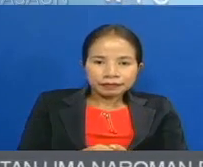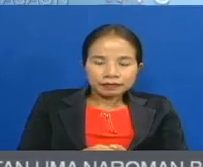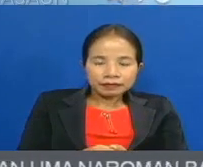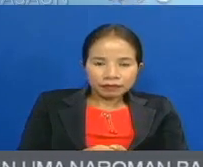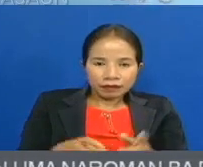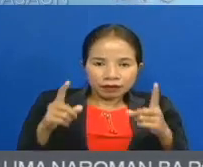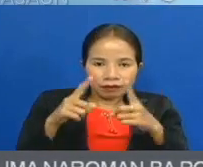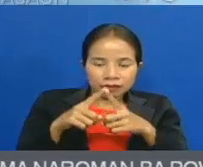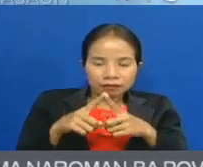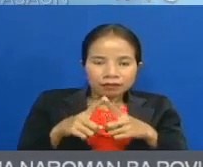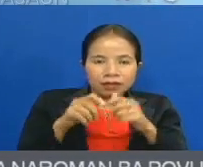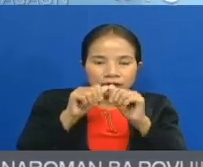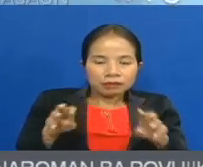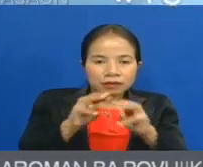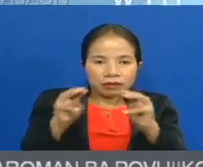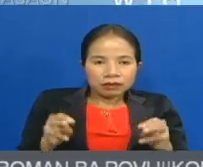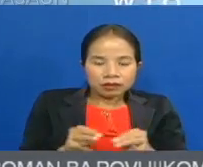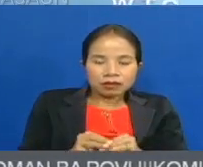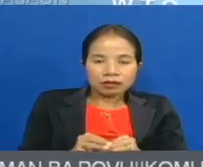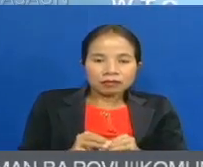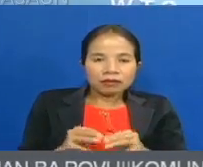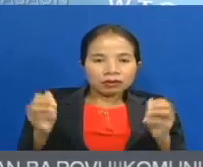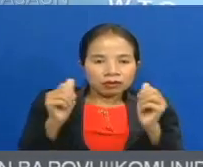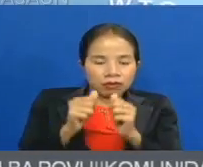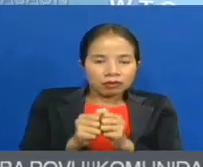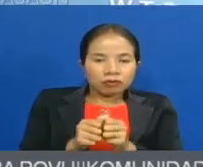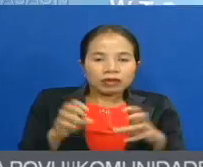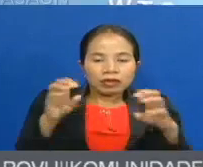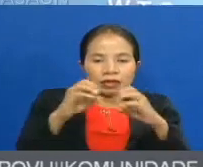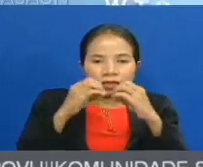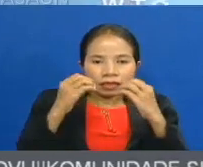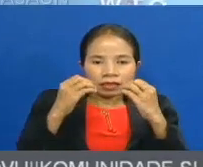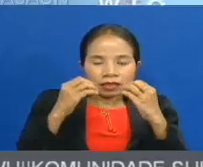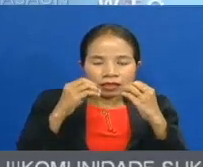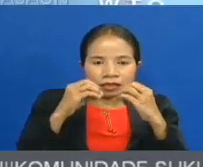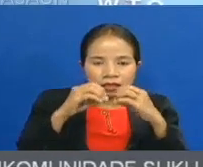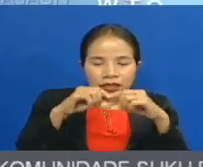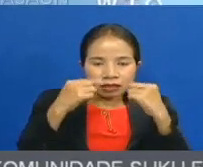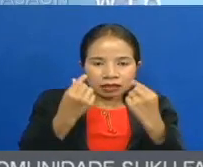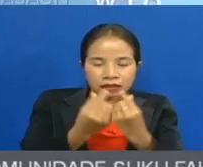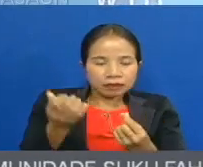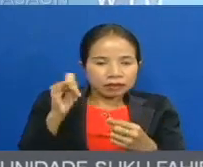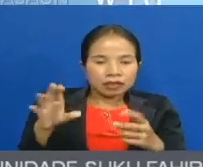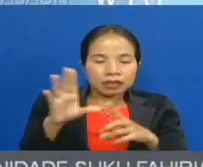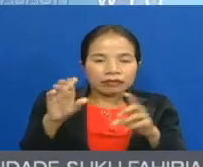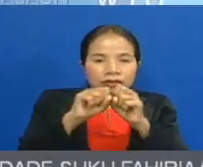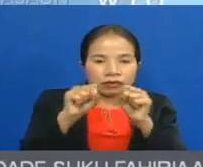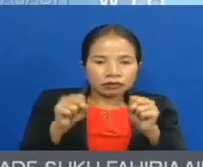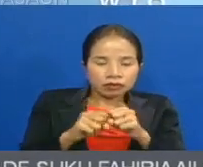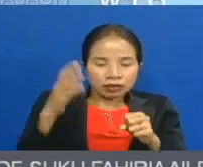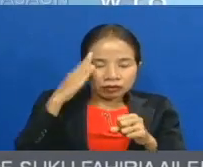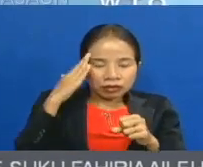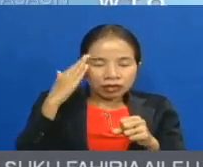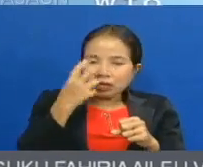by administrator munisipi ho ni ni elemen sirah ne sir suk sir. Atu hati ne akompanyo